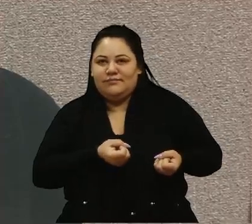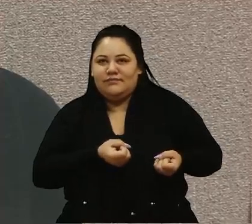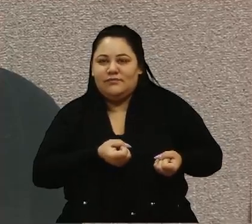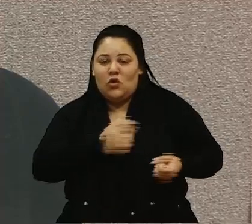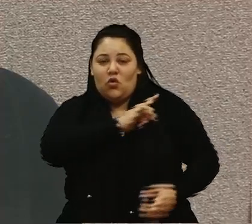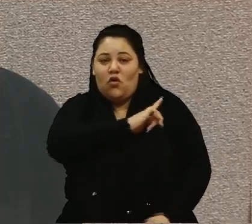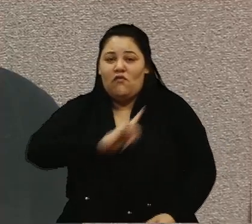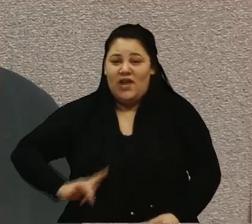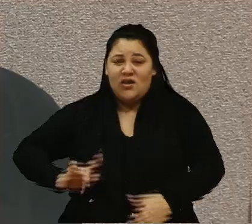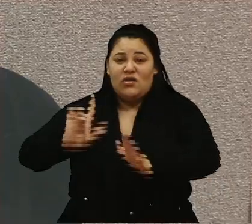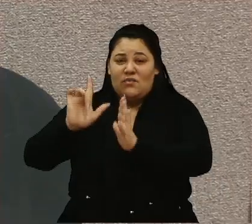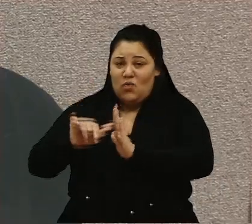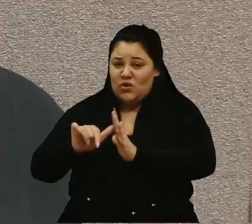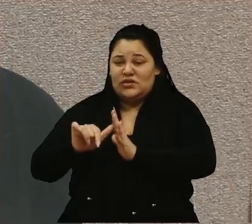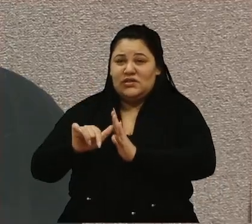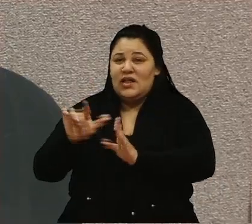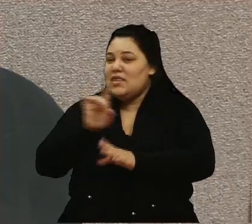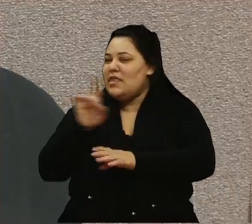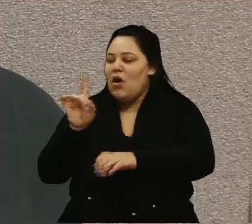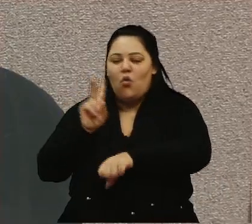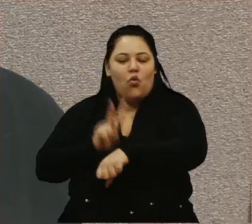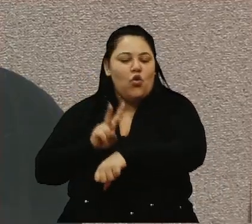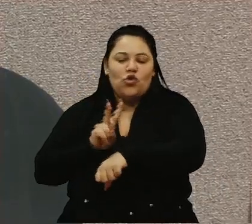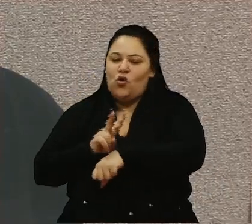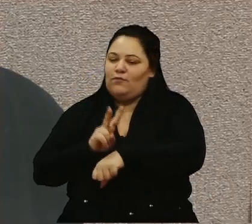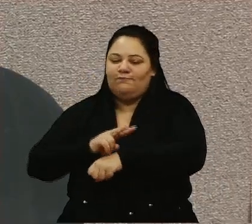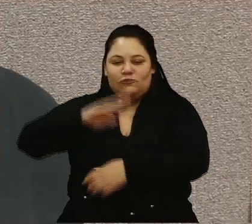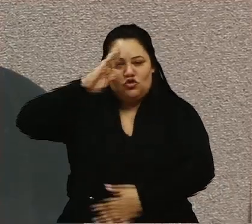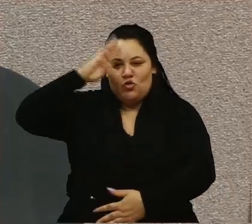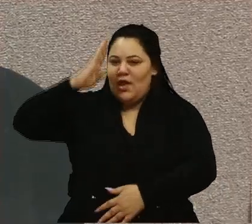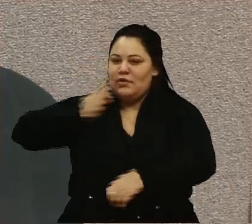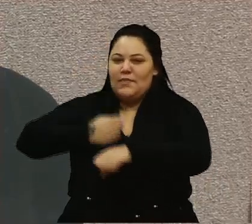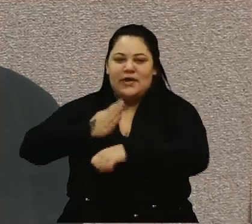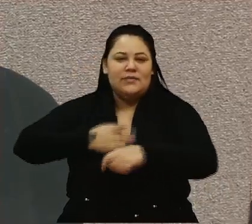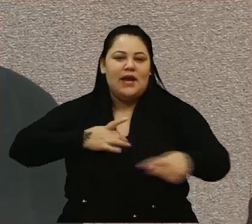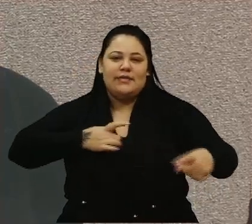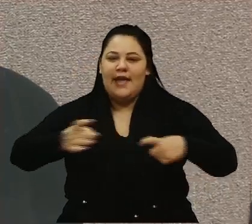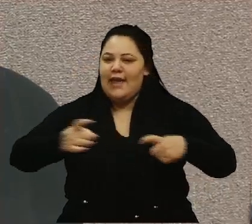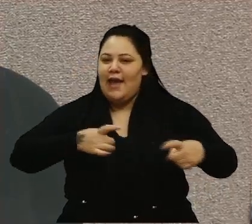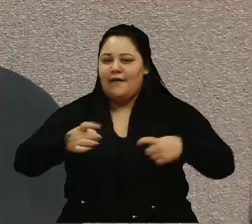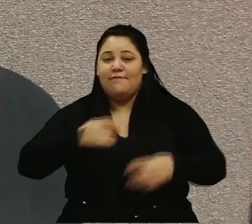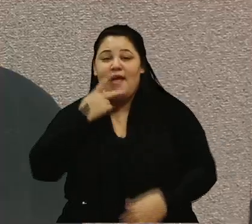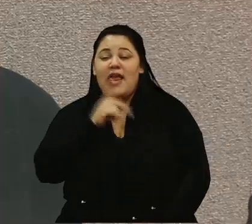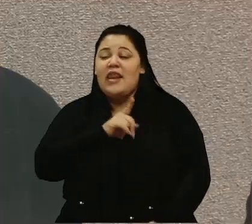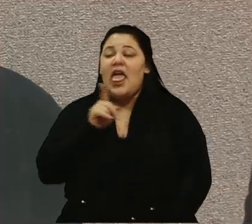governo depois não cuidou desses pracinhas e eles foram taxados como loucos.